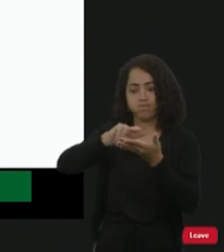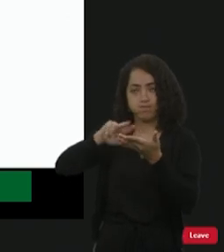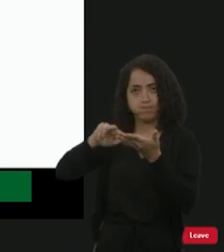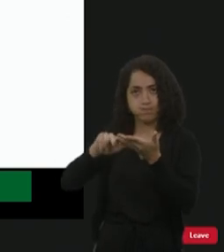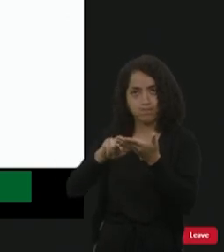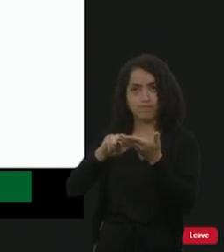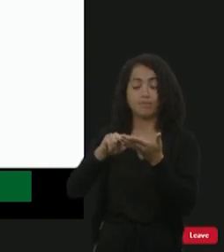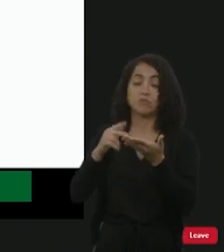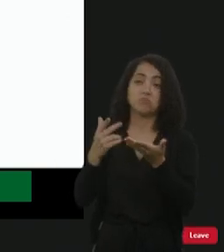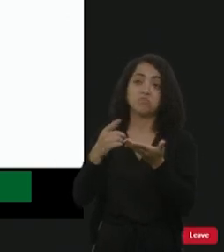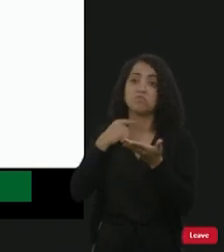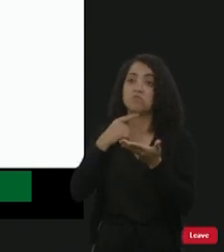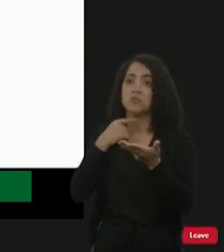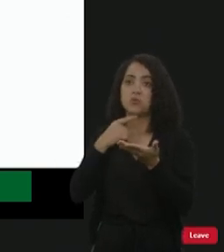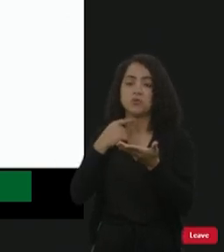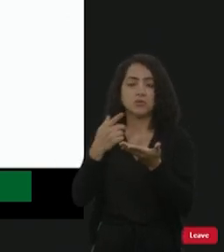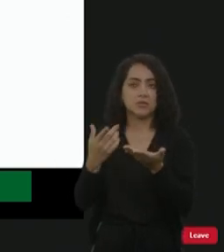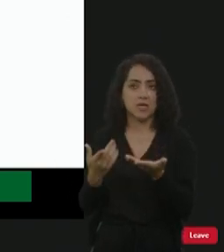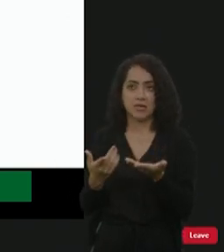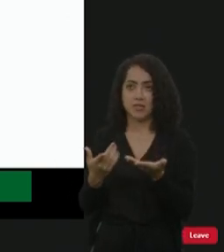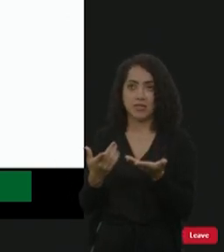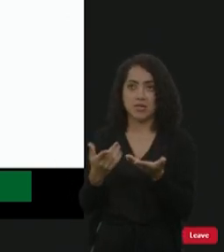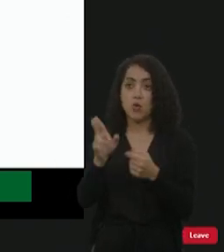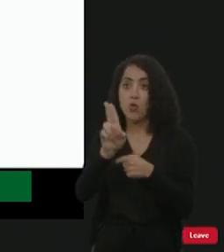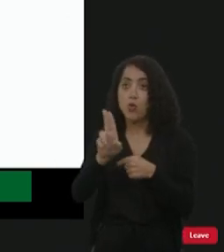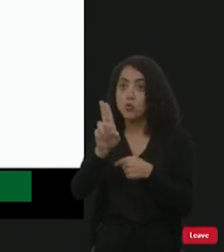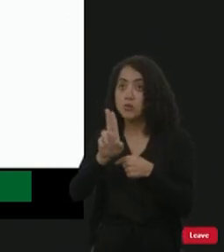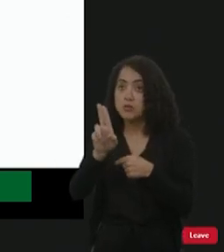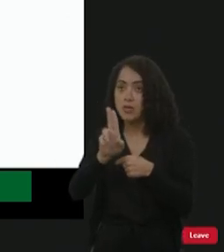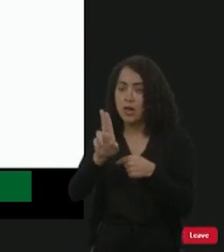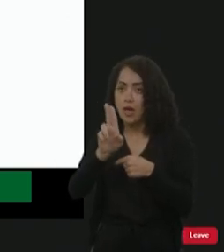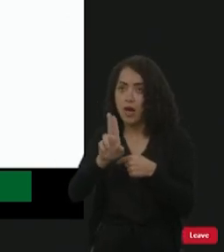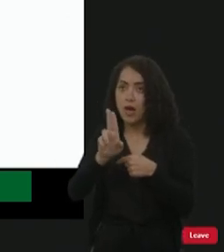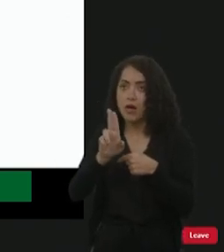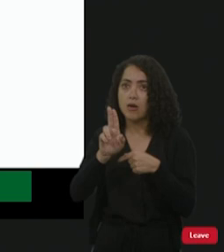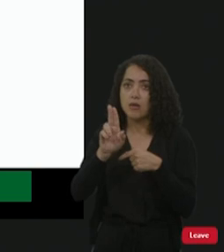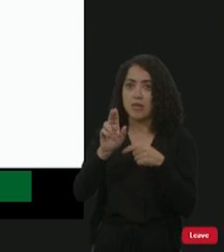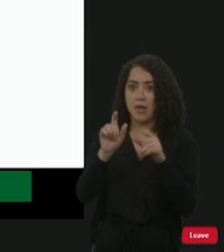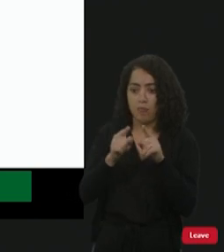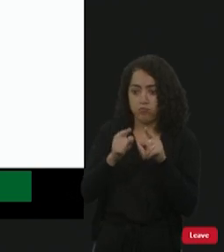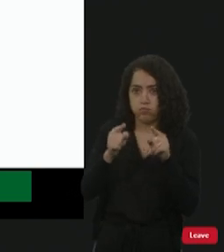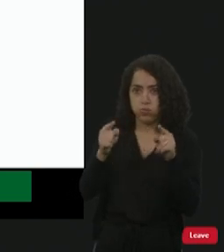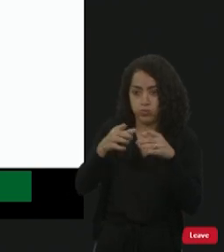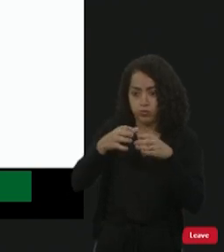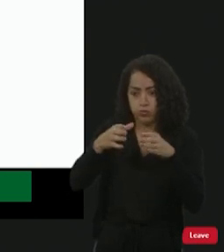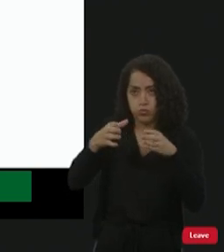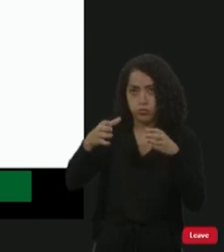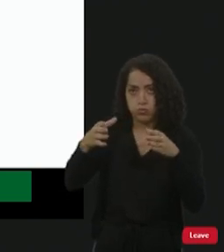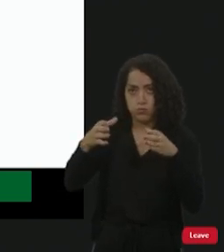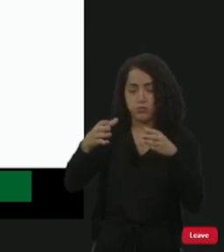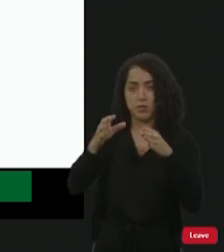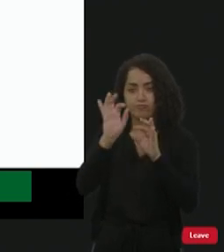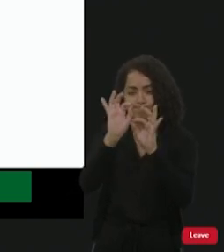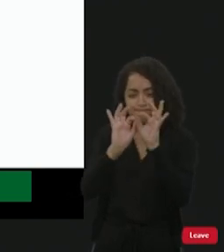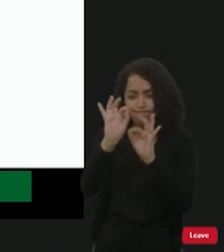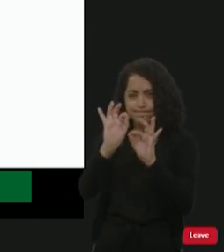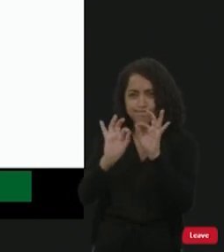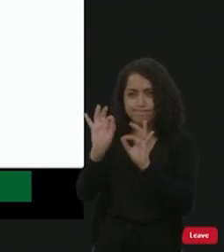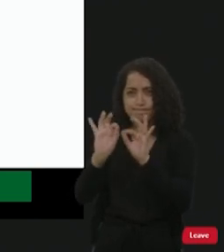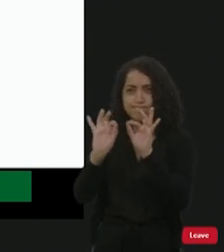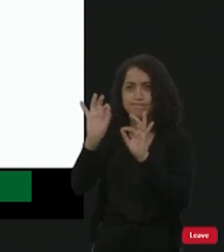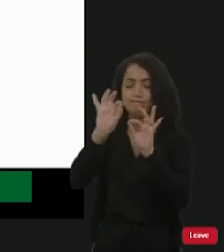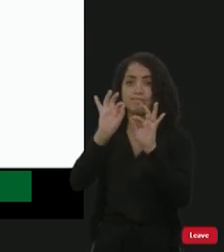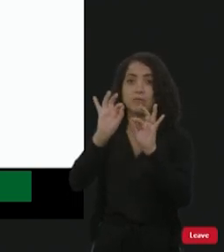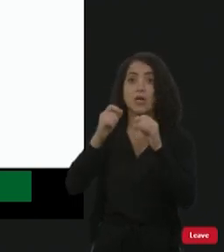eu não consigo, o nosso organismo não consegue utilizar partículas grandes. Então, eu tenho que ter